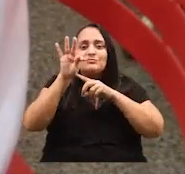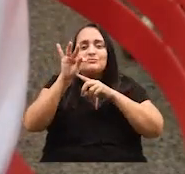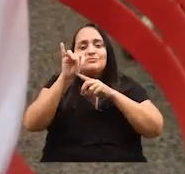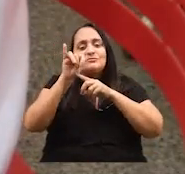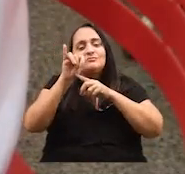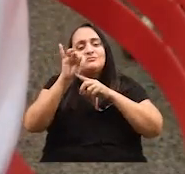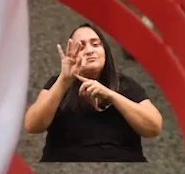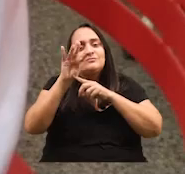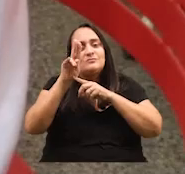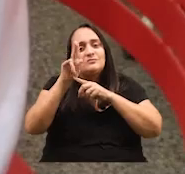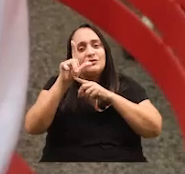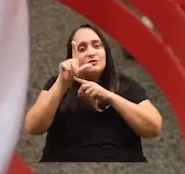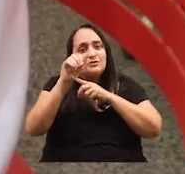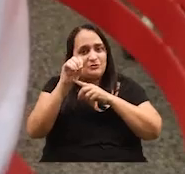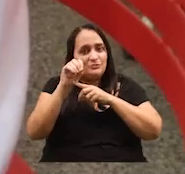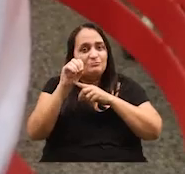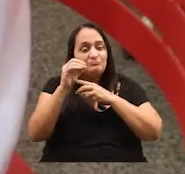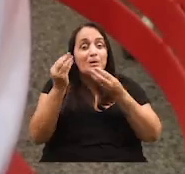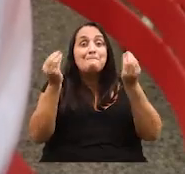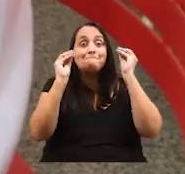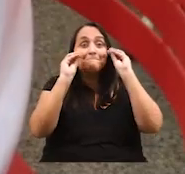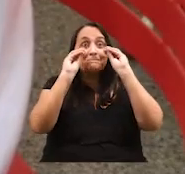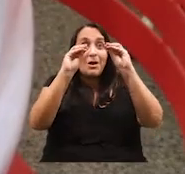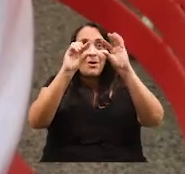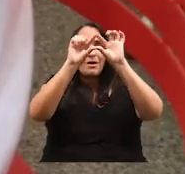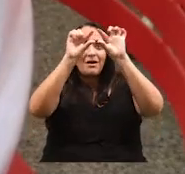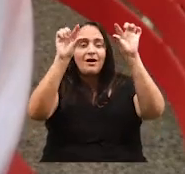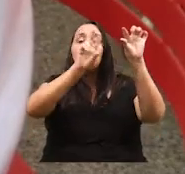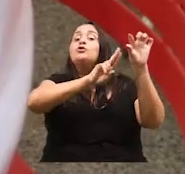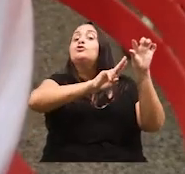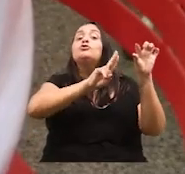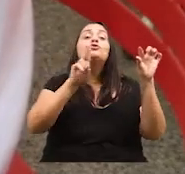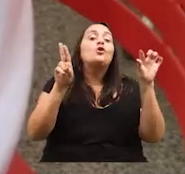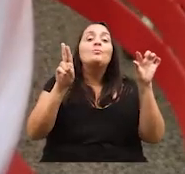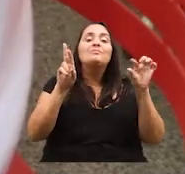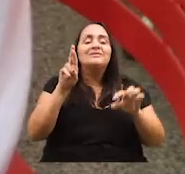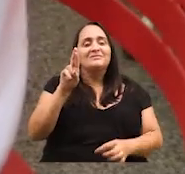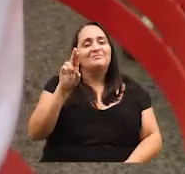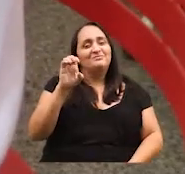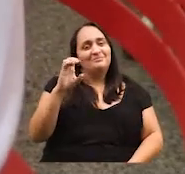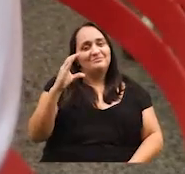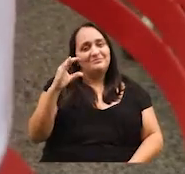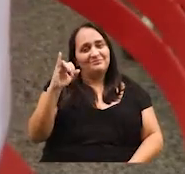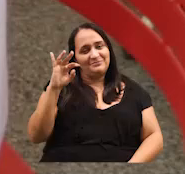título. Não é isso? A gente precisa botar o nome da receita. A receita de quê?